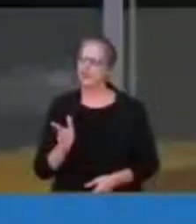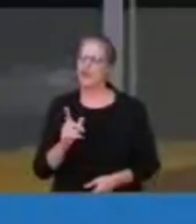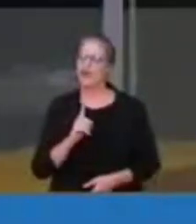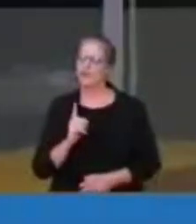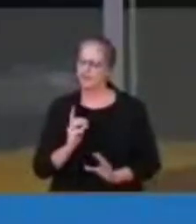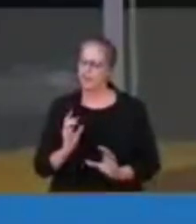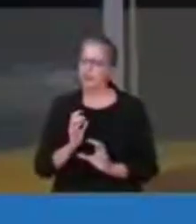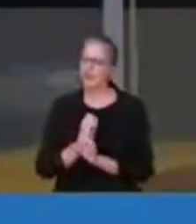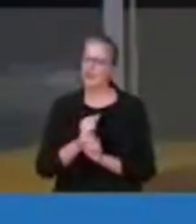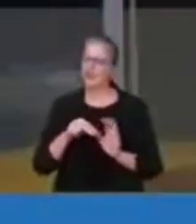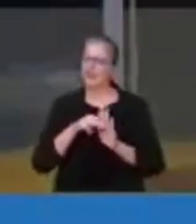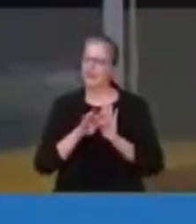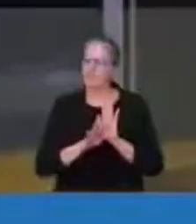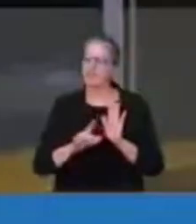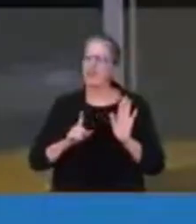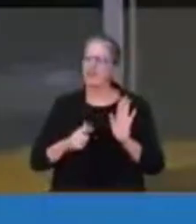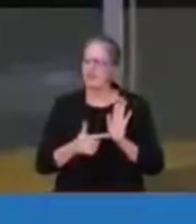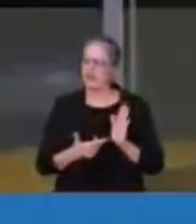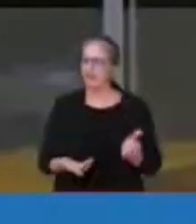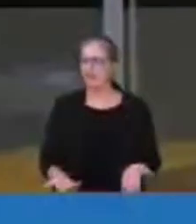nota técnica. Então, eu faço um apelo